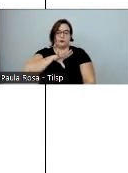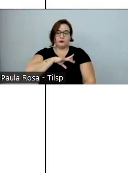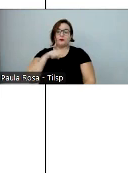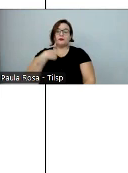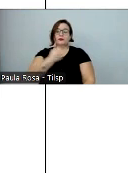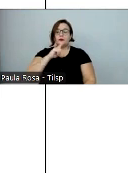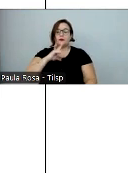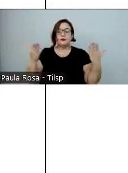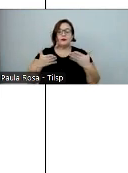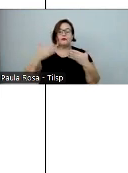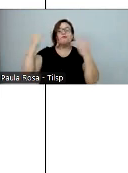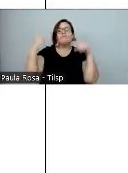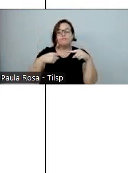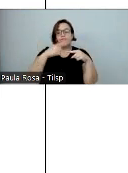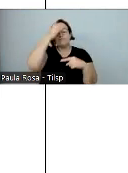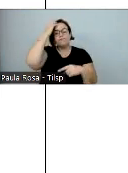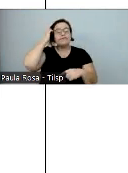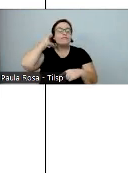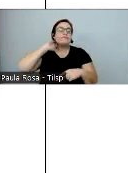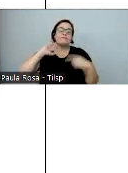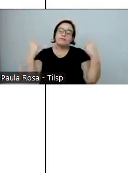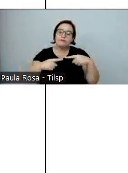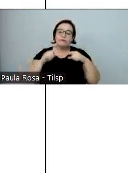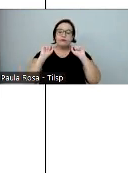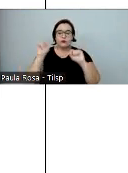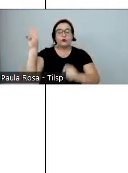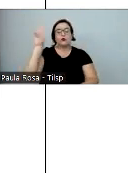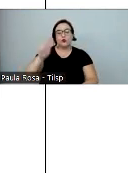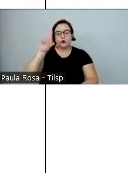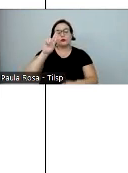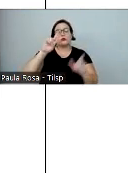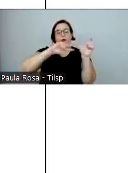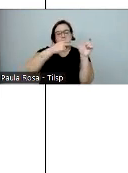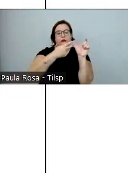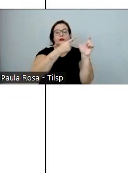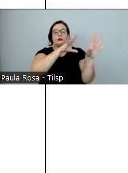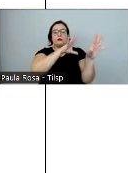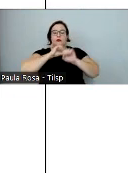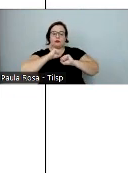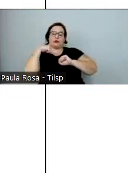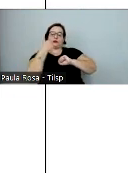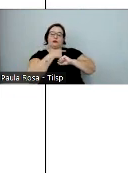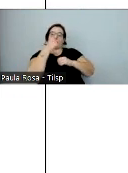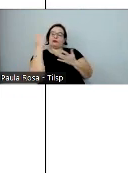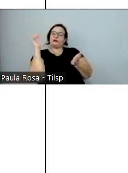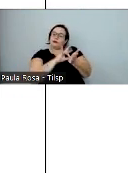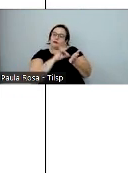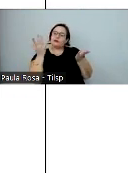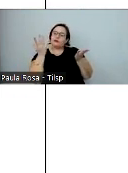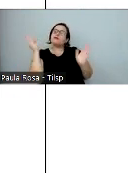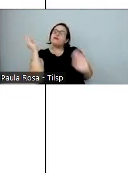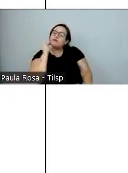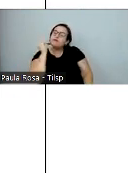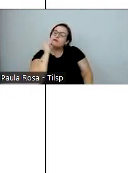para frente um desafio de utilizar essa definição aplicar a nossa realidade testar ela definição ela não é